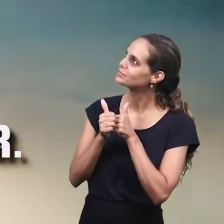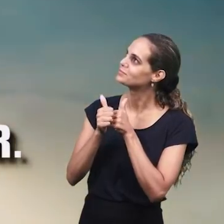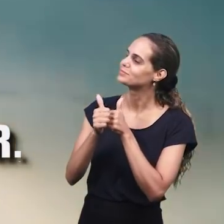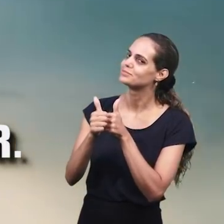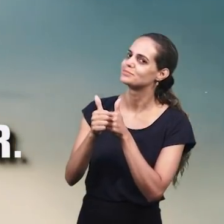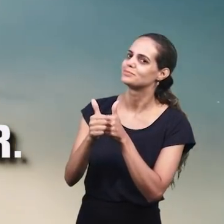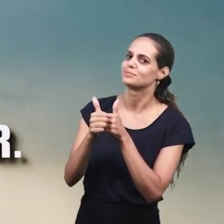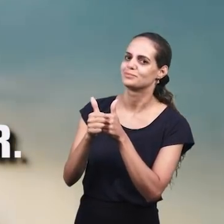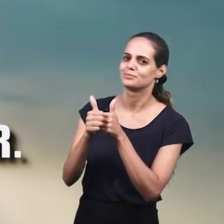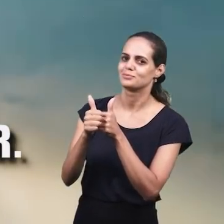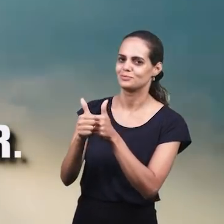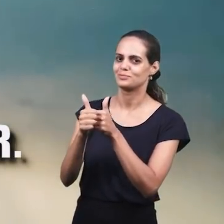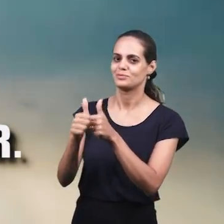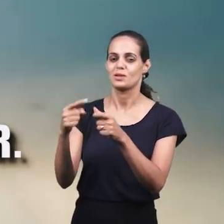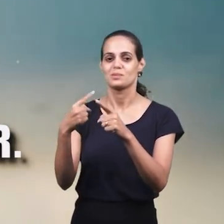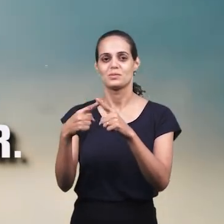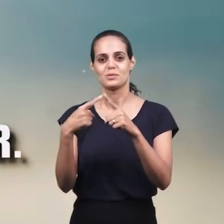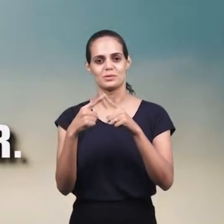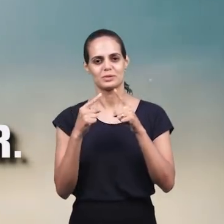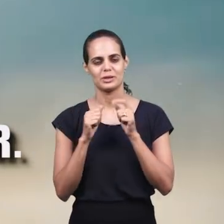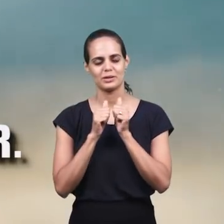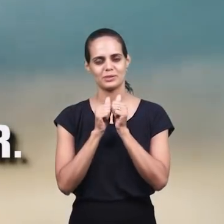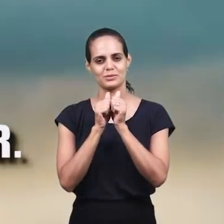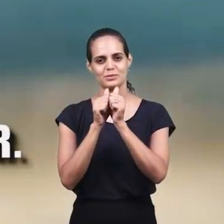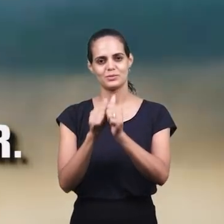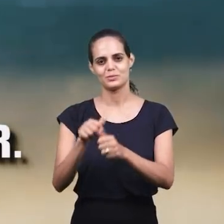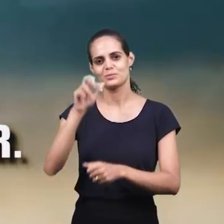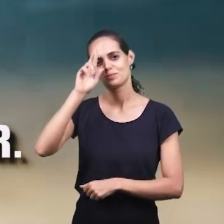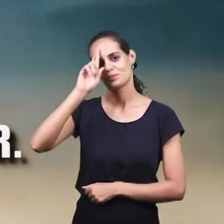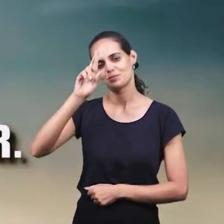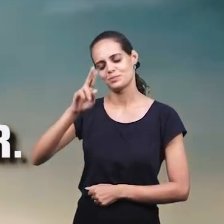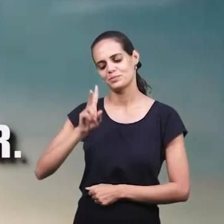ti sempre quero